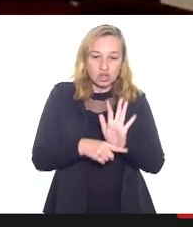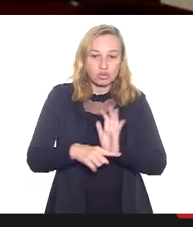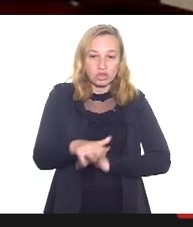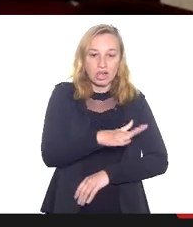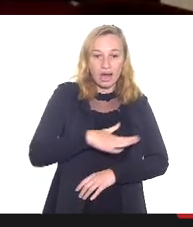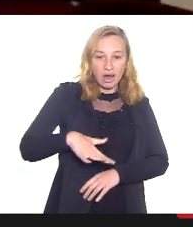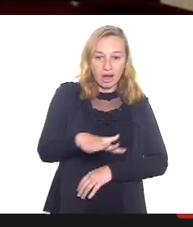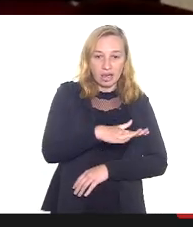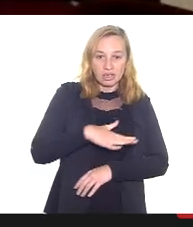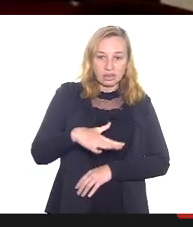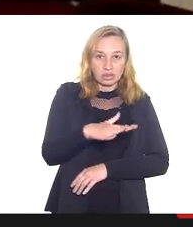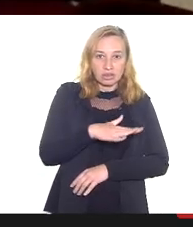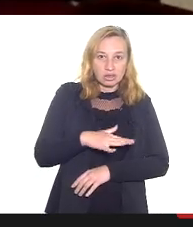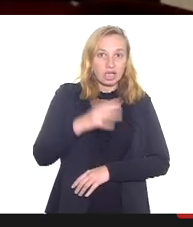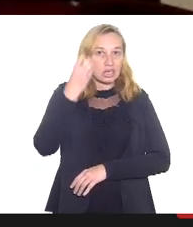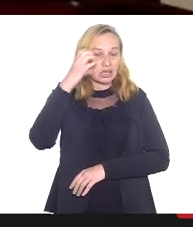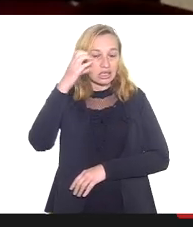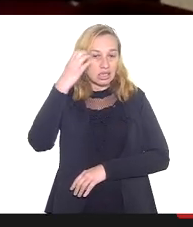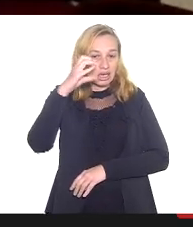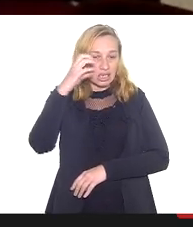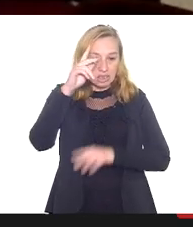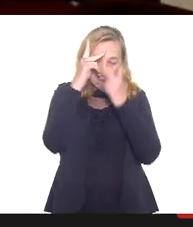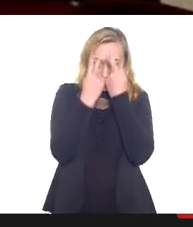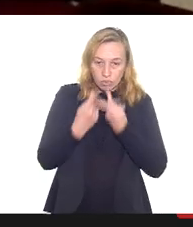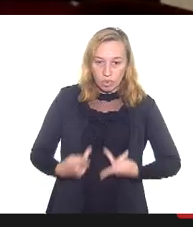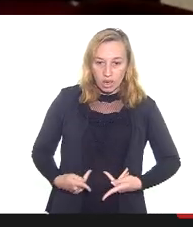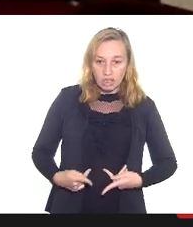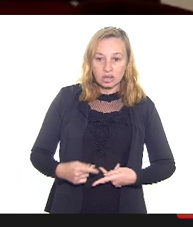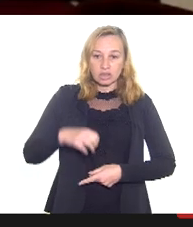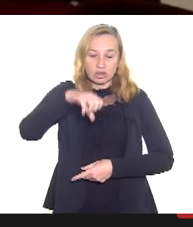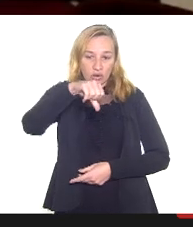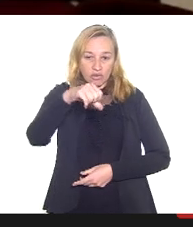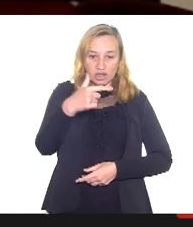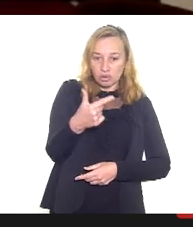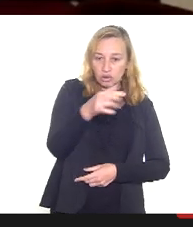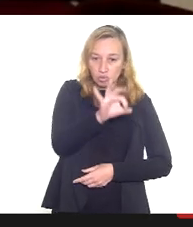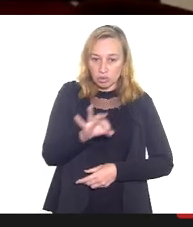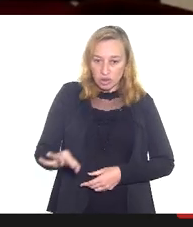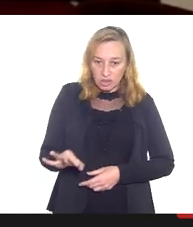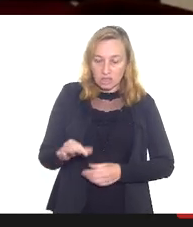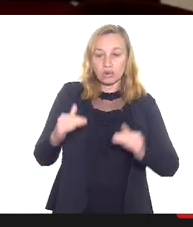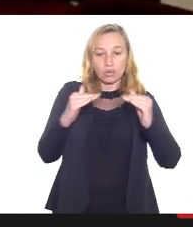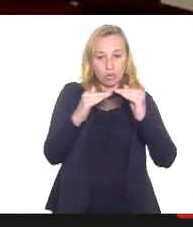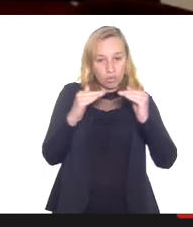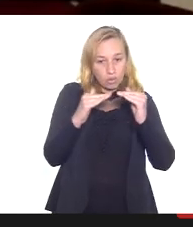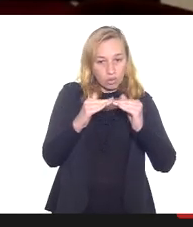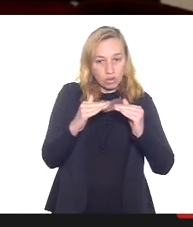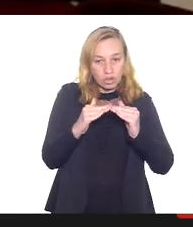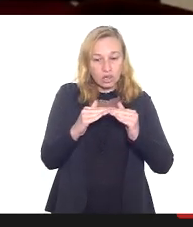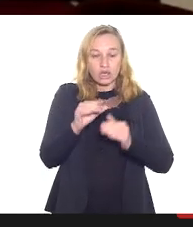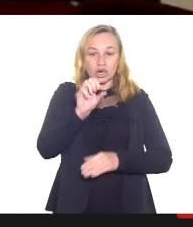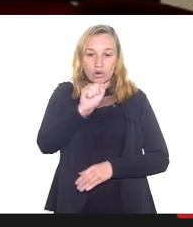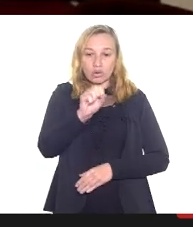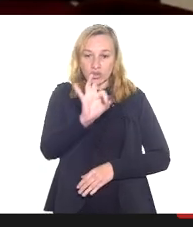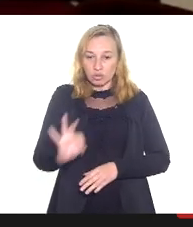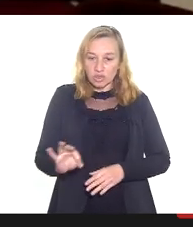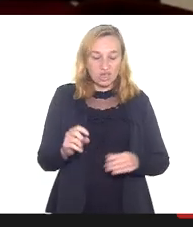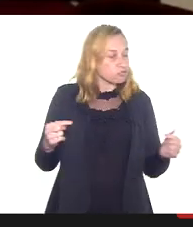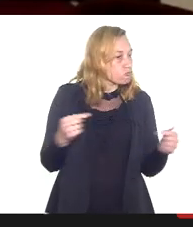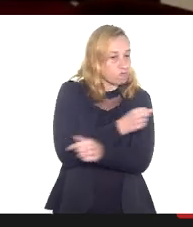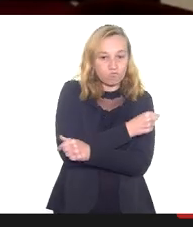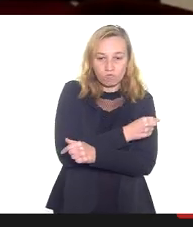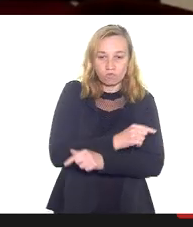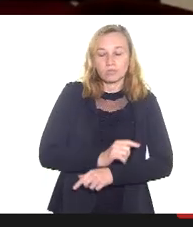de ciências humanas, 92% concordando e 8%